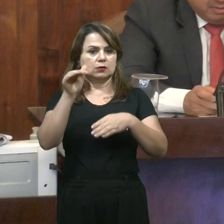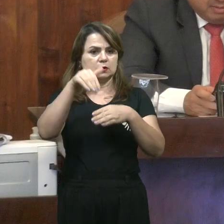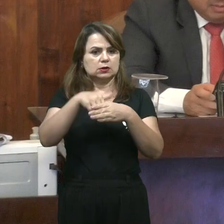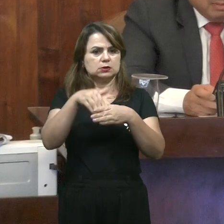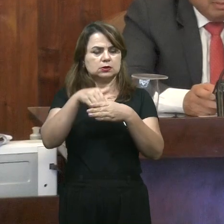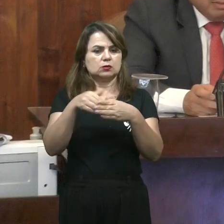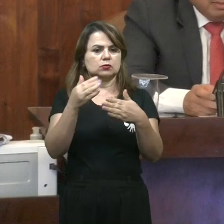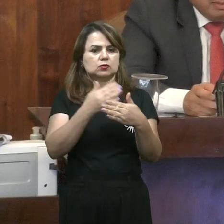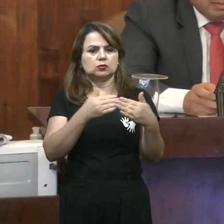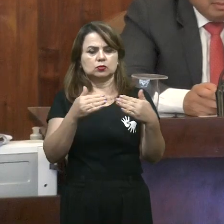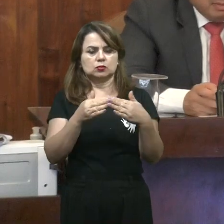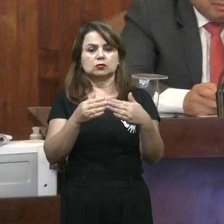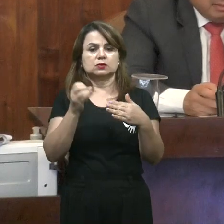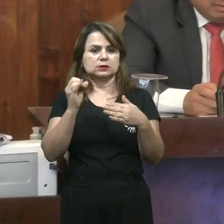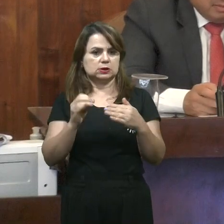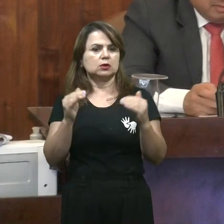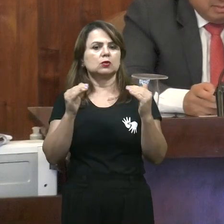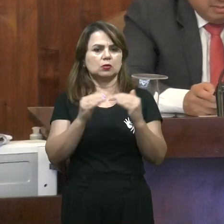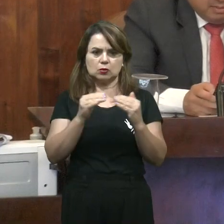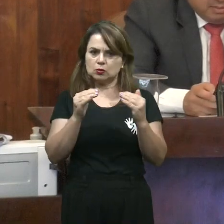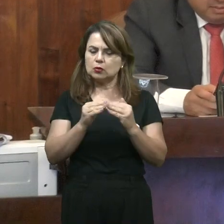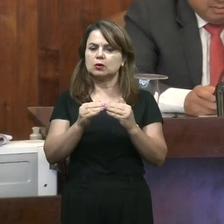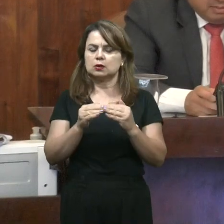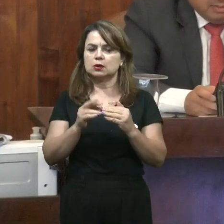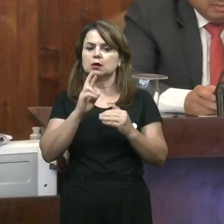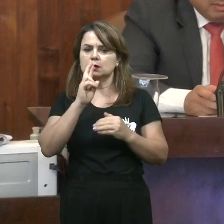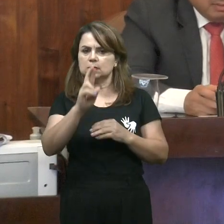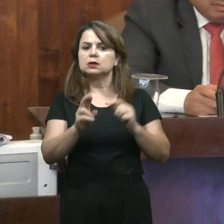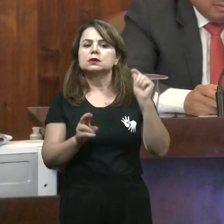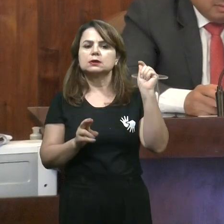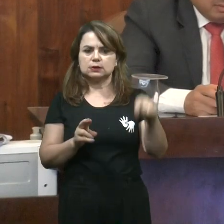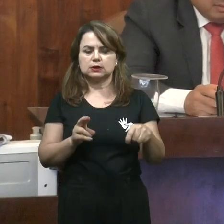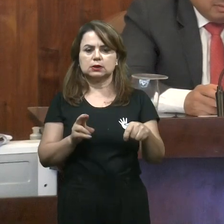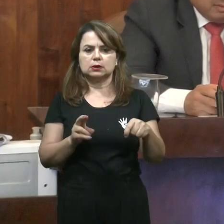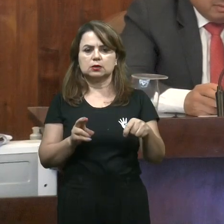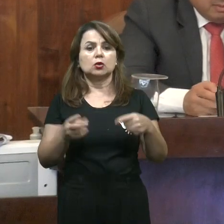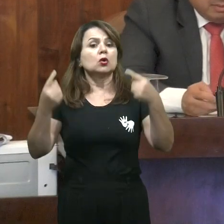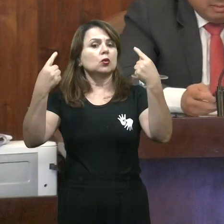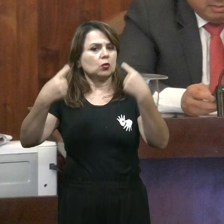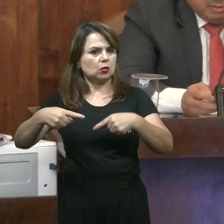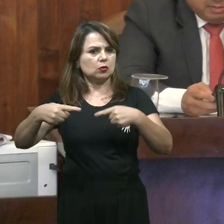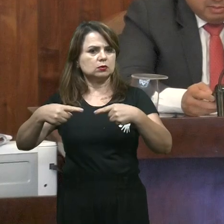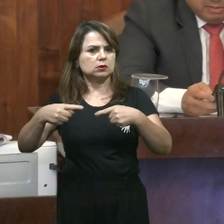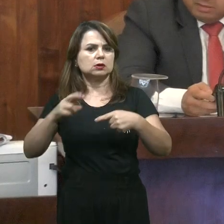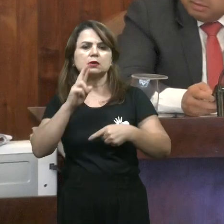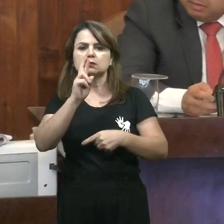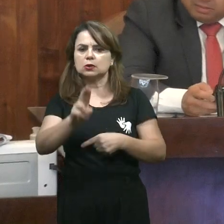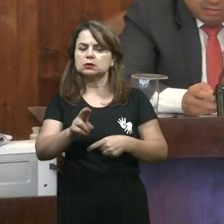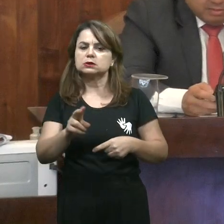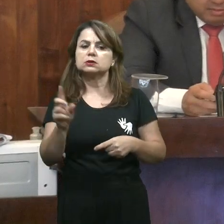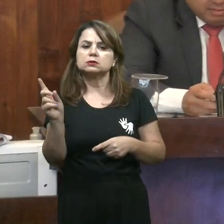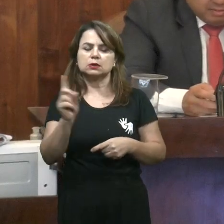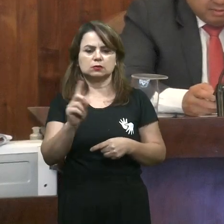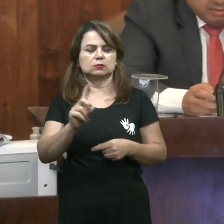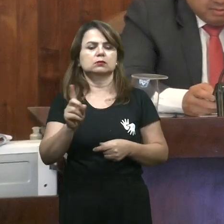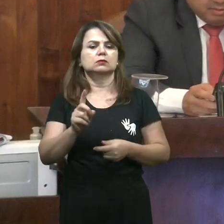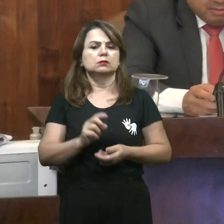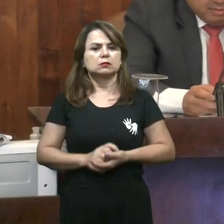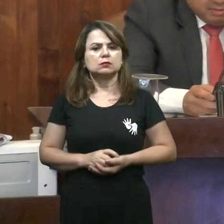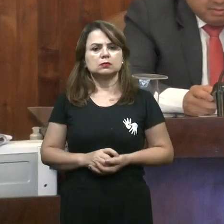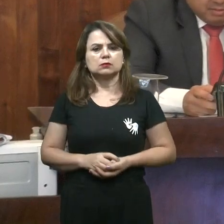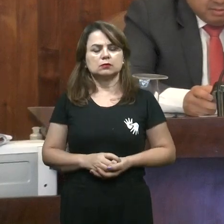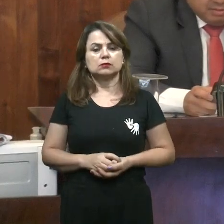vereadores que são favoráveis ao projeto engloba responderão sim, aqueles que forem favoráveis, forem contrários, responderão não.